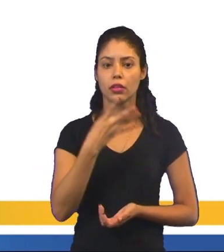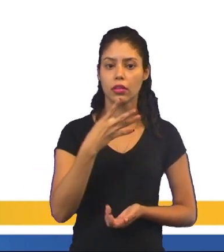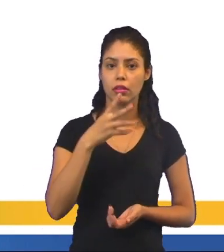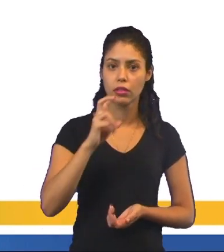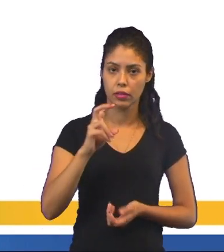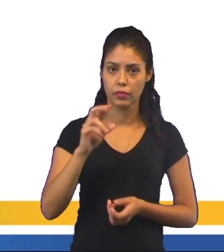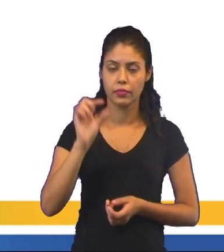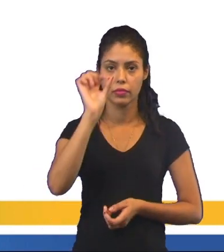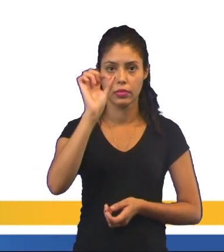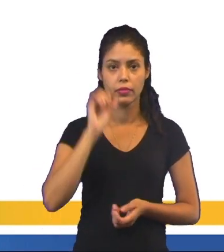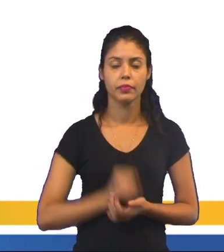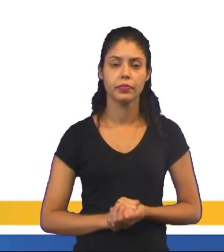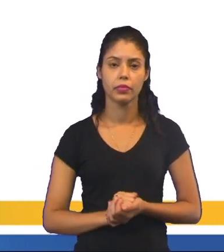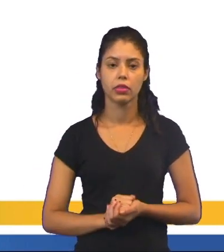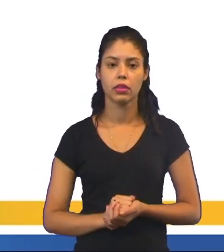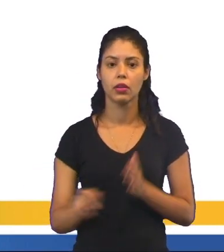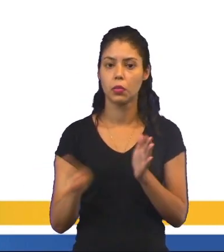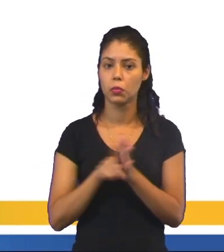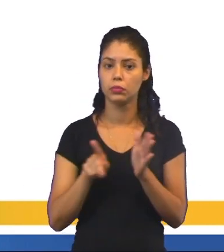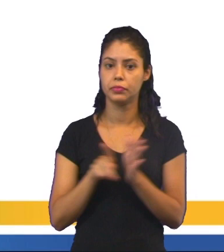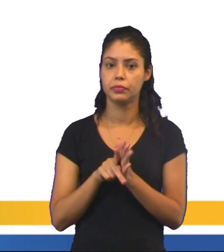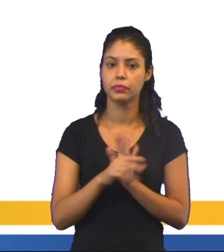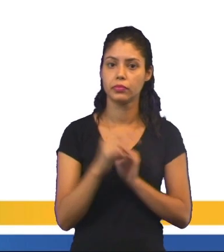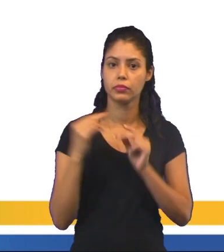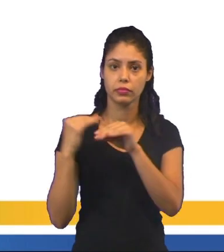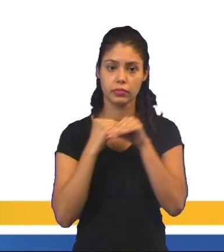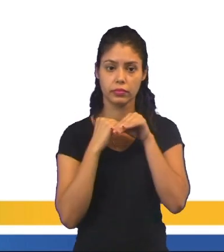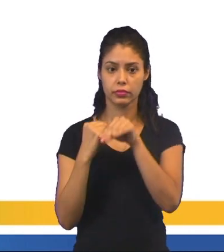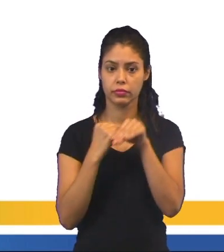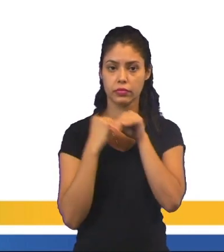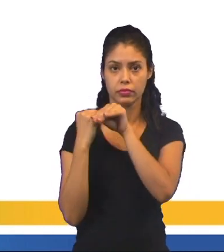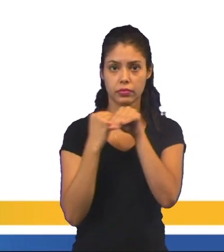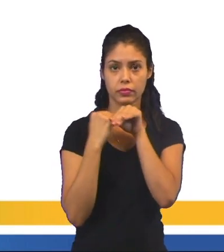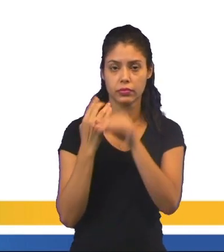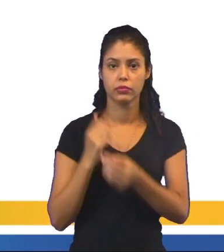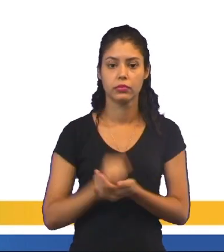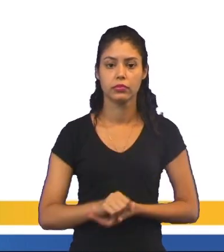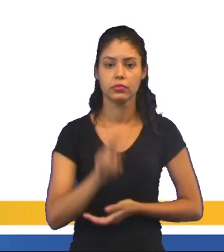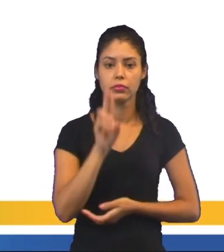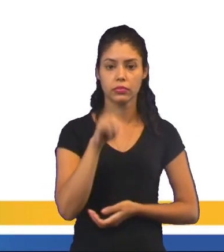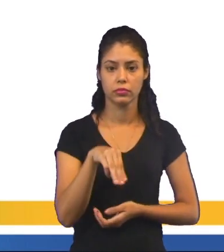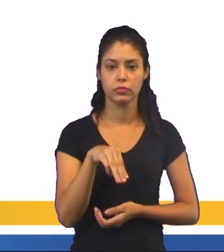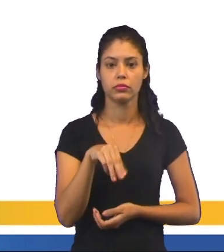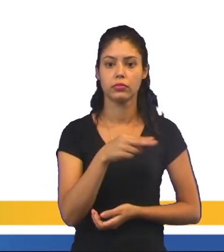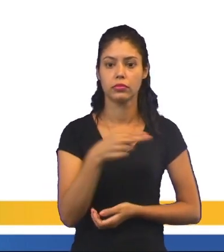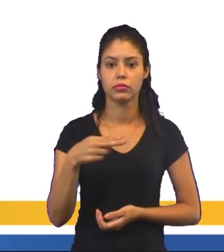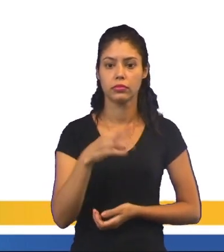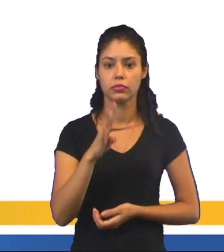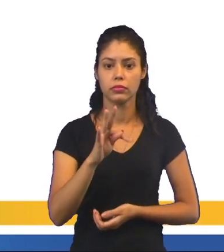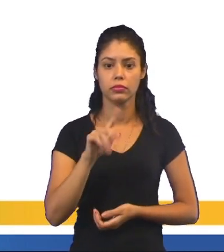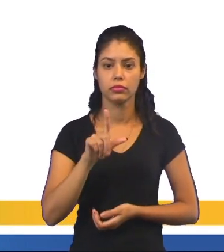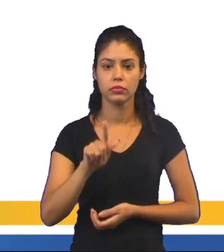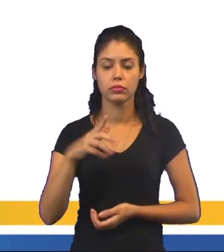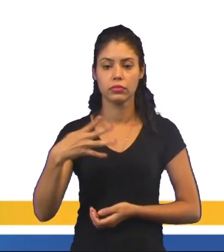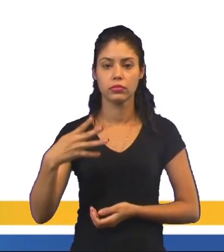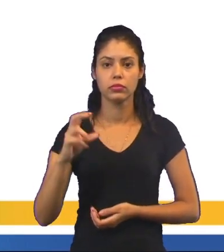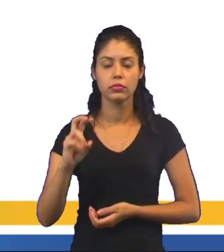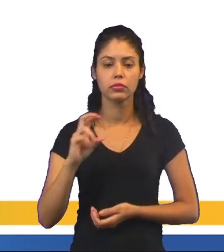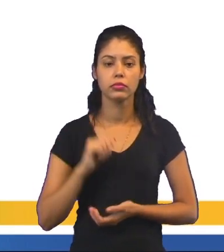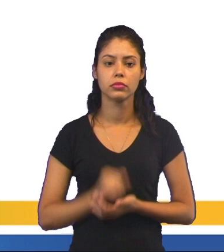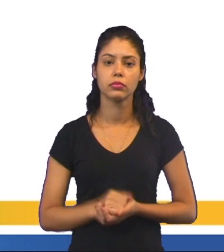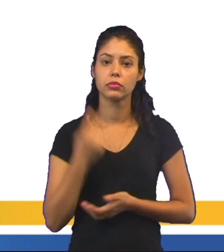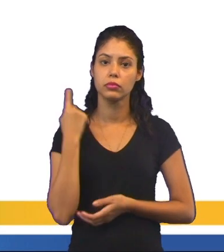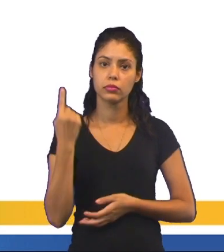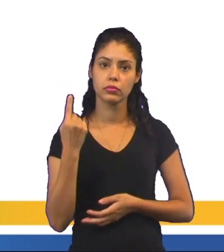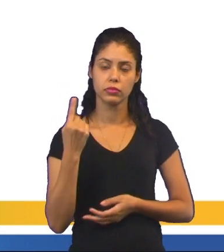45 graus e o coeficiente angular é igual tá a m igual à tangente de 45